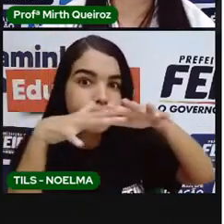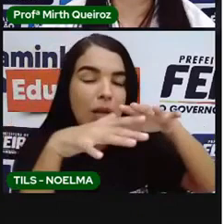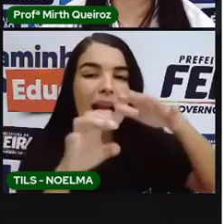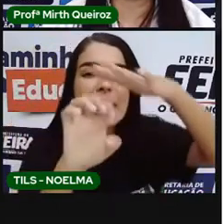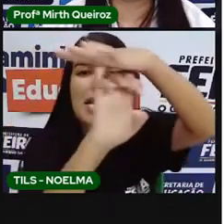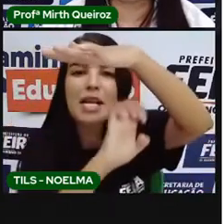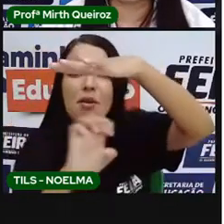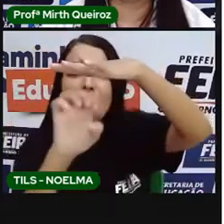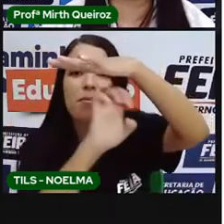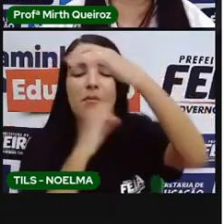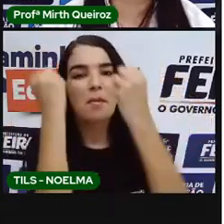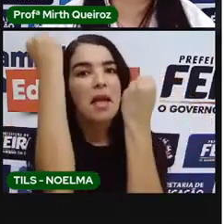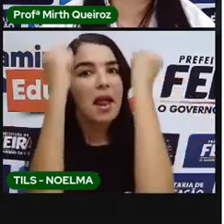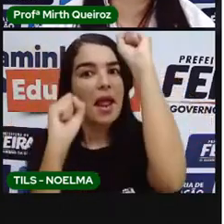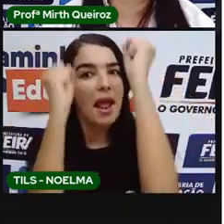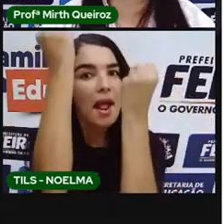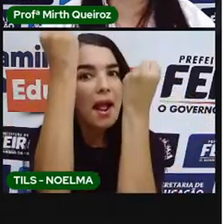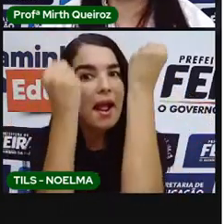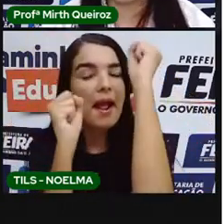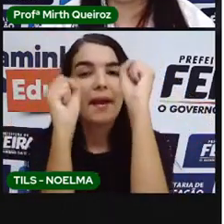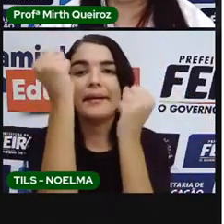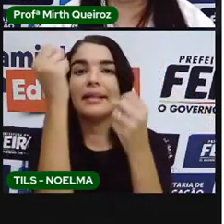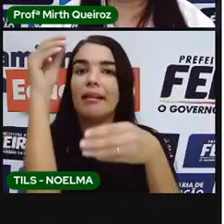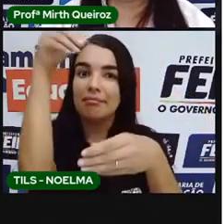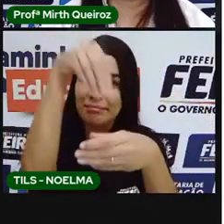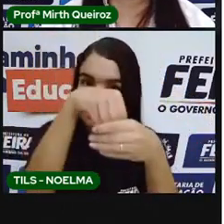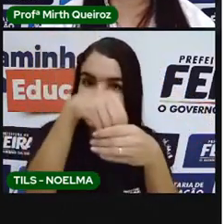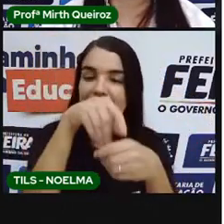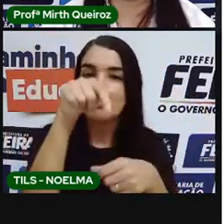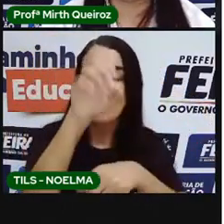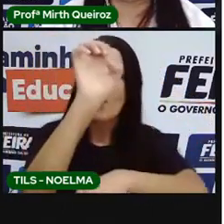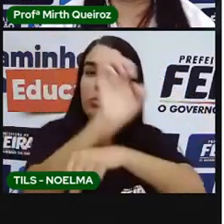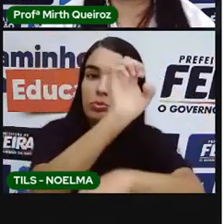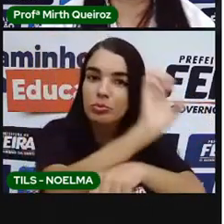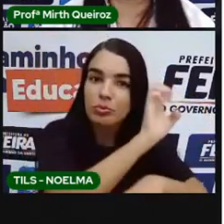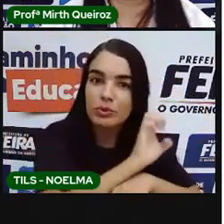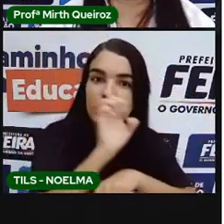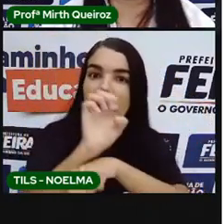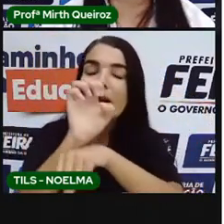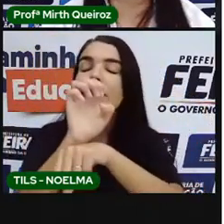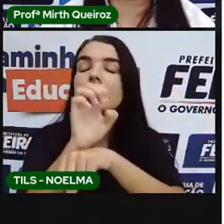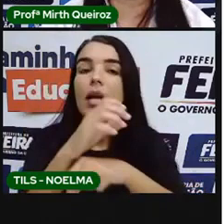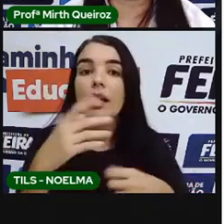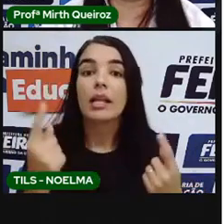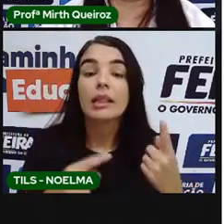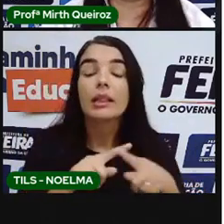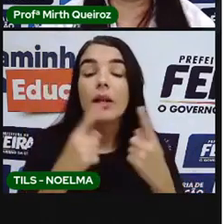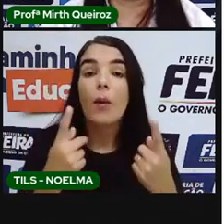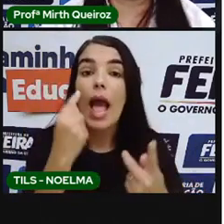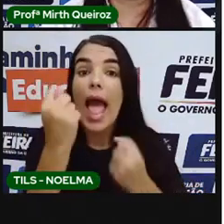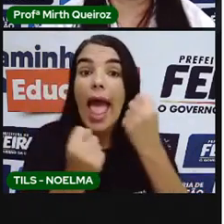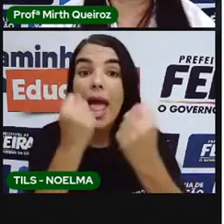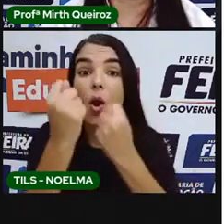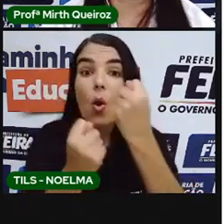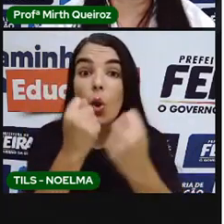de indústria, né, setores industriais. Então, a economia do